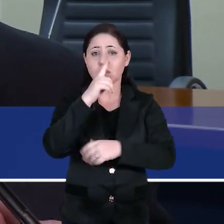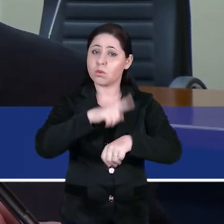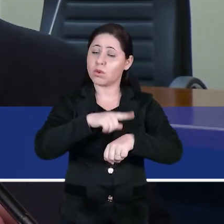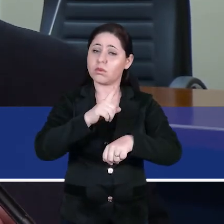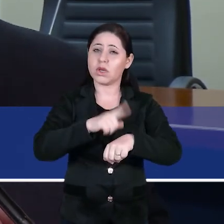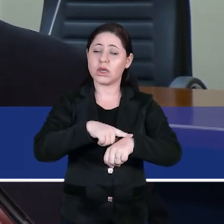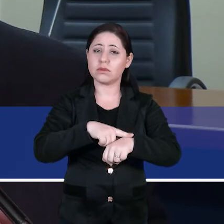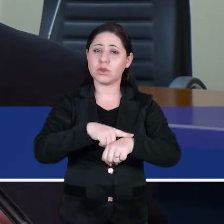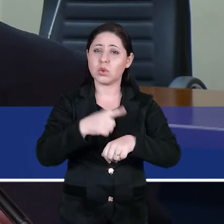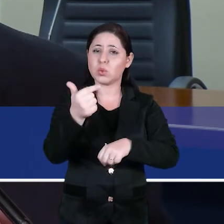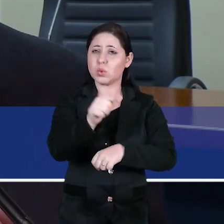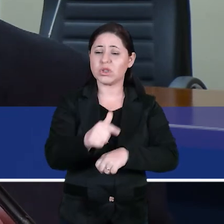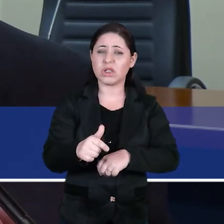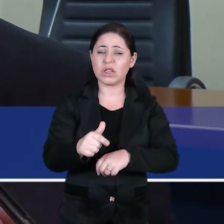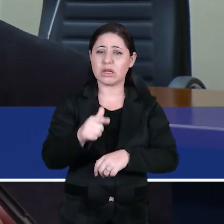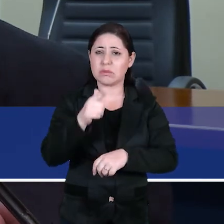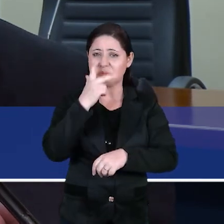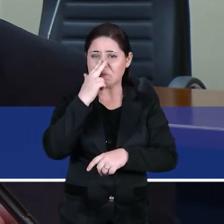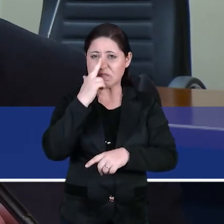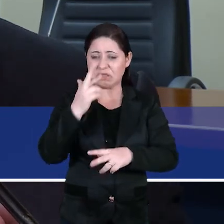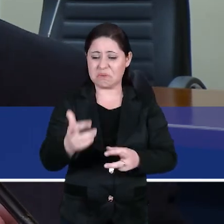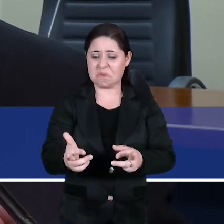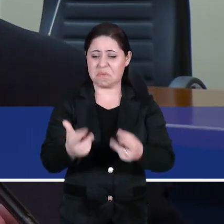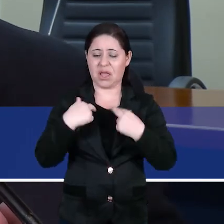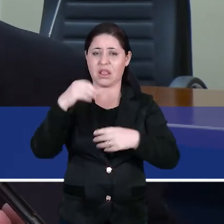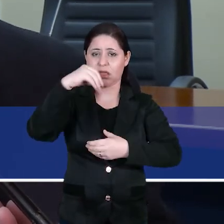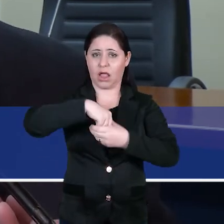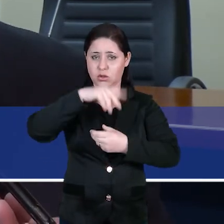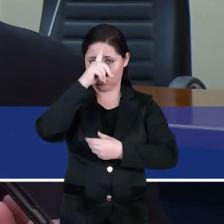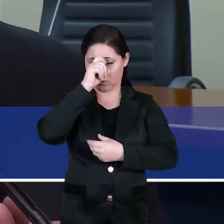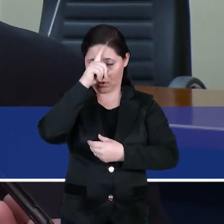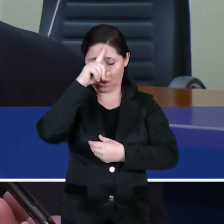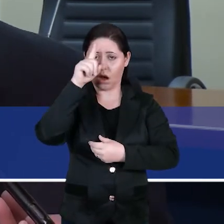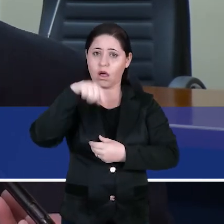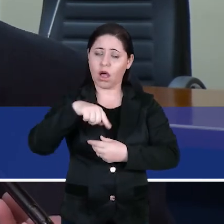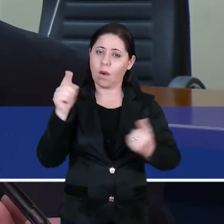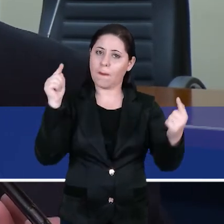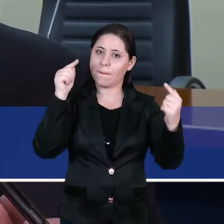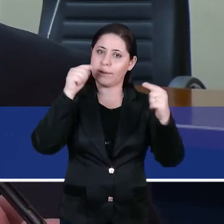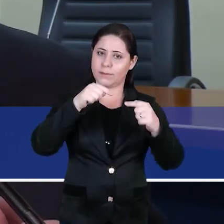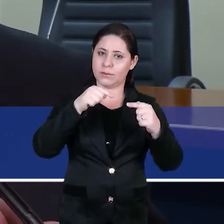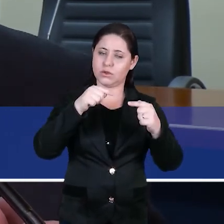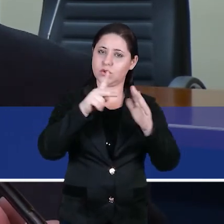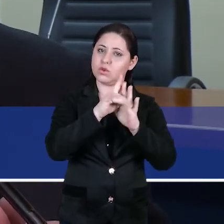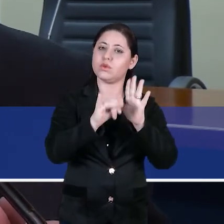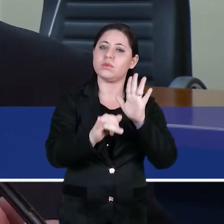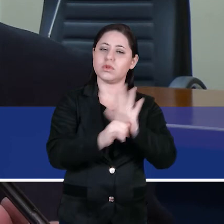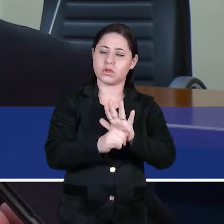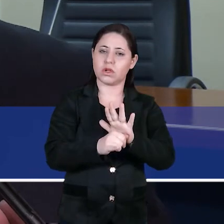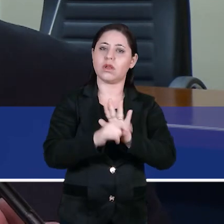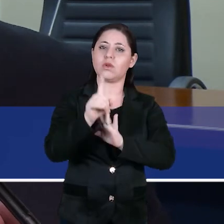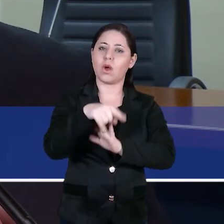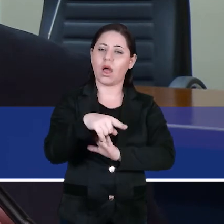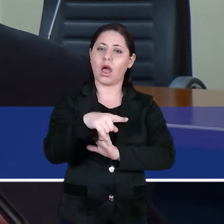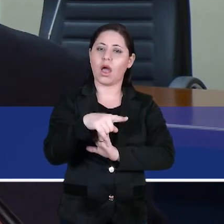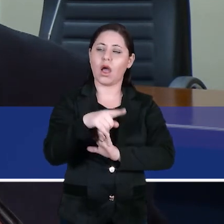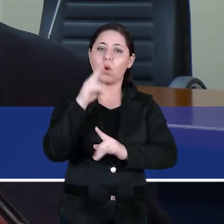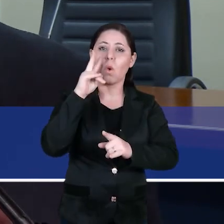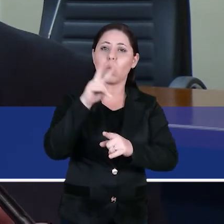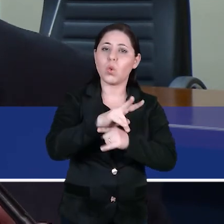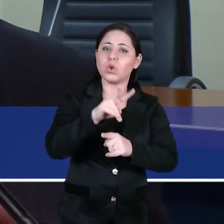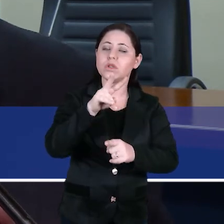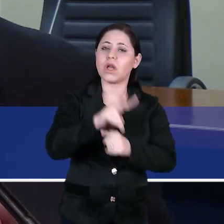nesse momento, para que ela também não passe por esse estado de humilhação dentro das unidades hospitalares. Esse é o objetivo desse projeto, é